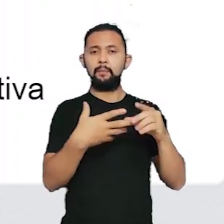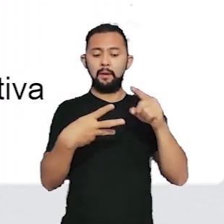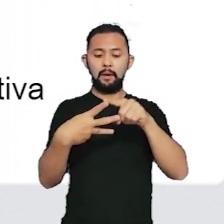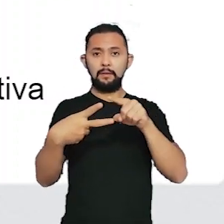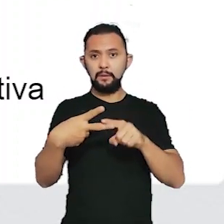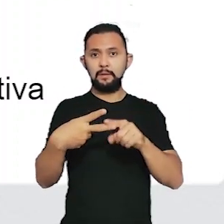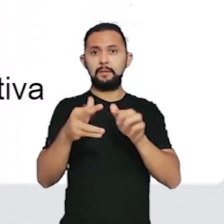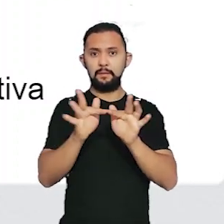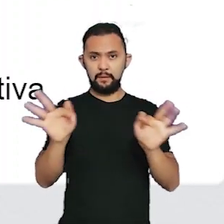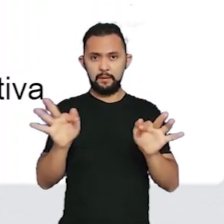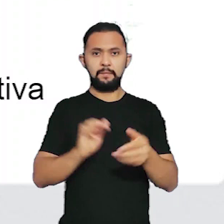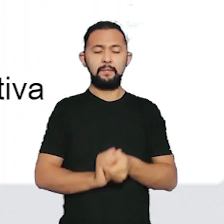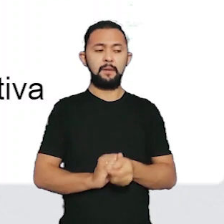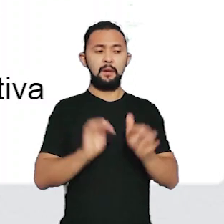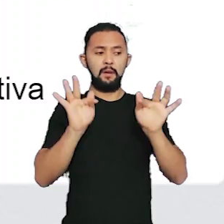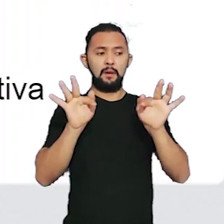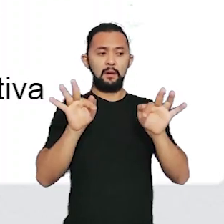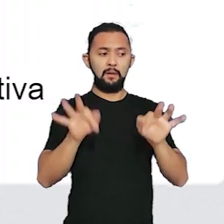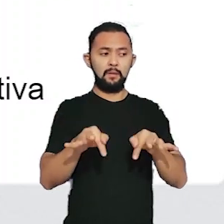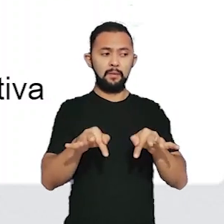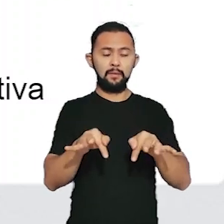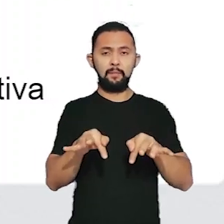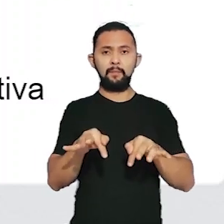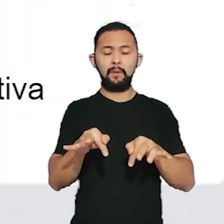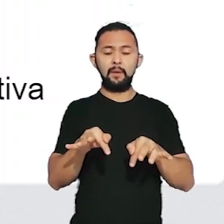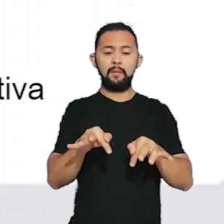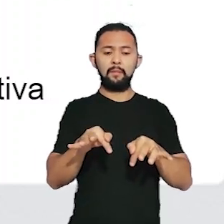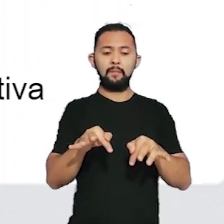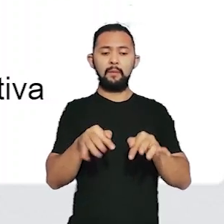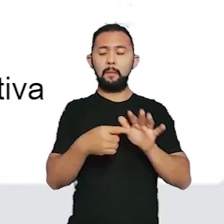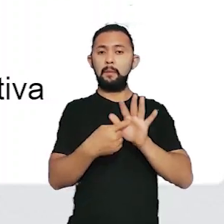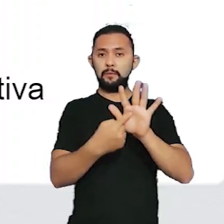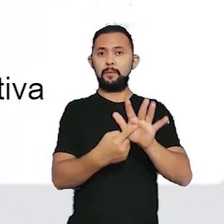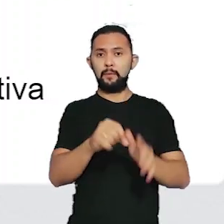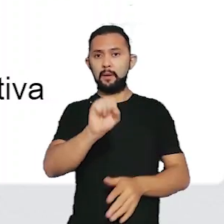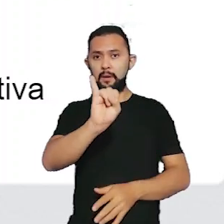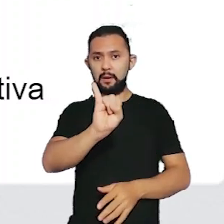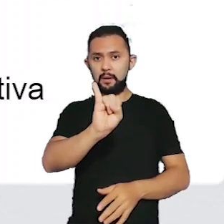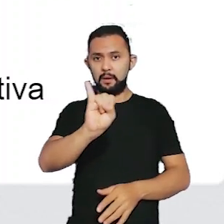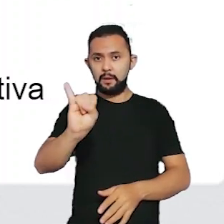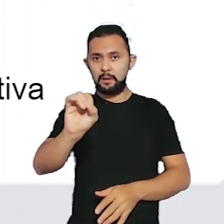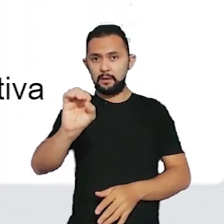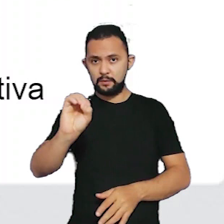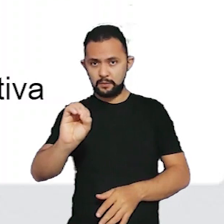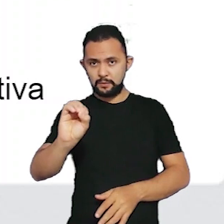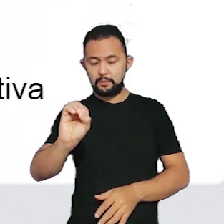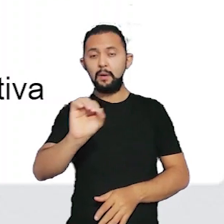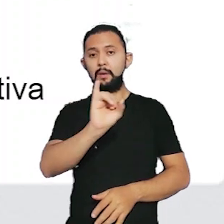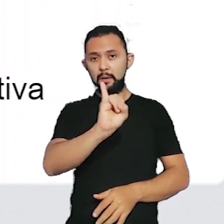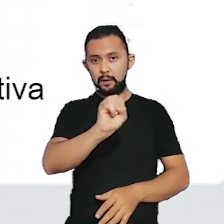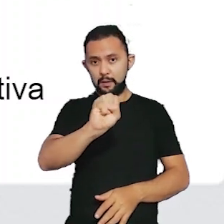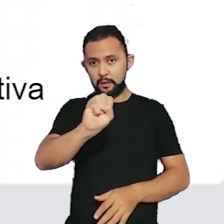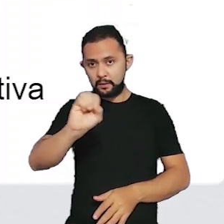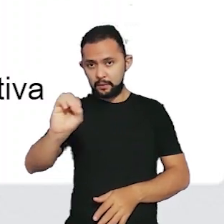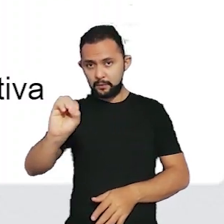orações. E no fim, declarou isso, tá? Quem declara, declara algo. É um verbo transitivo e